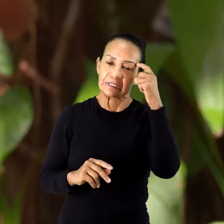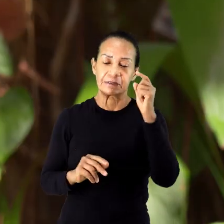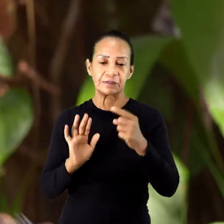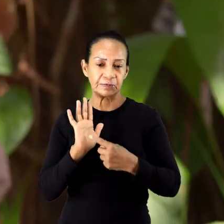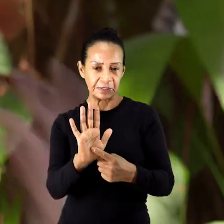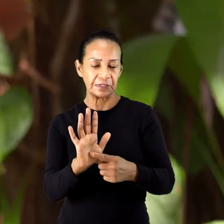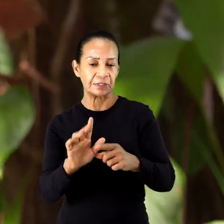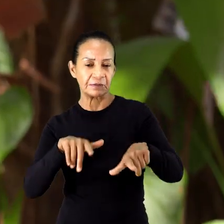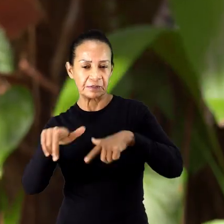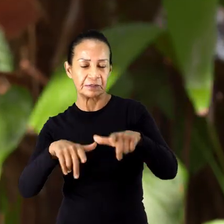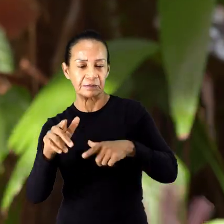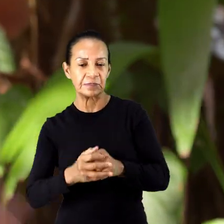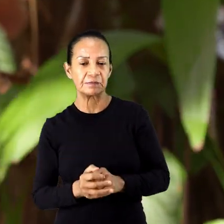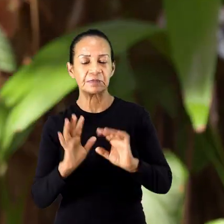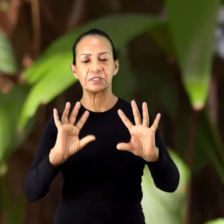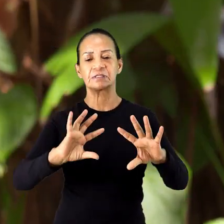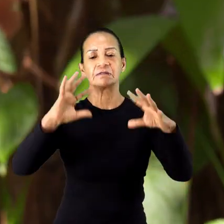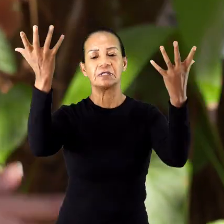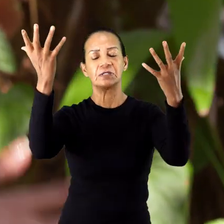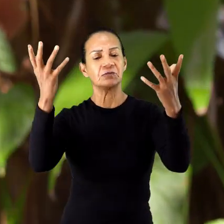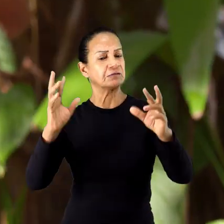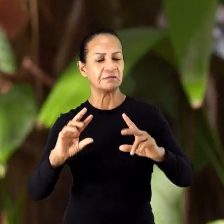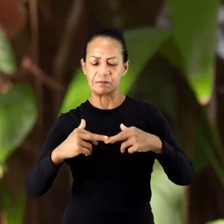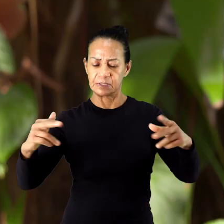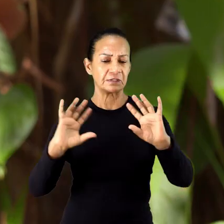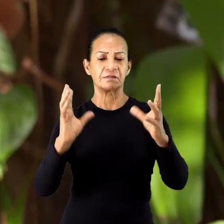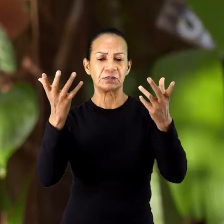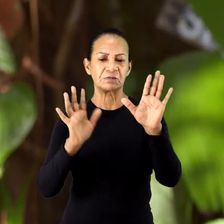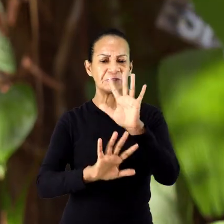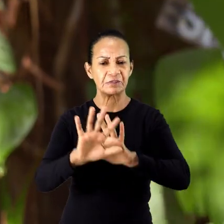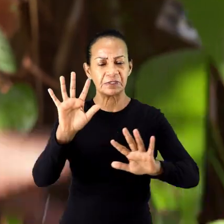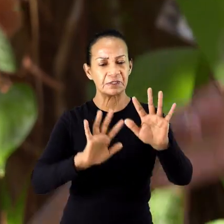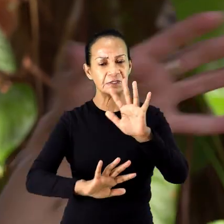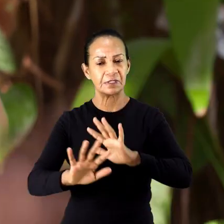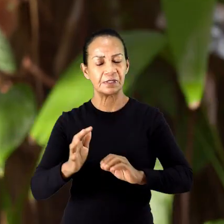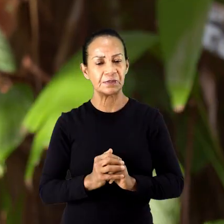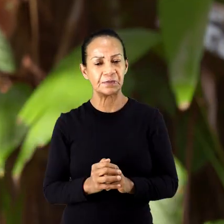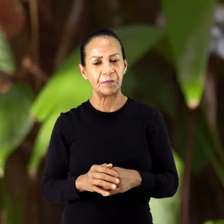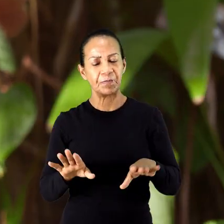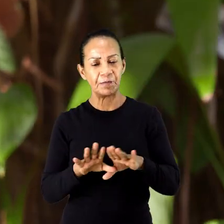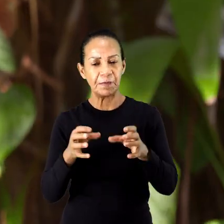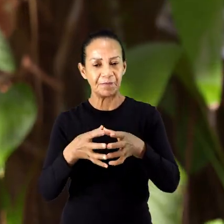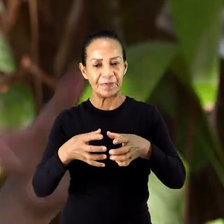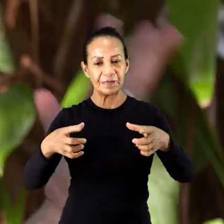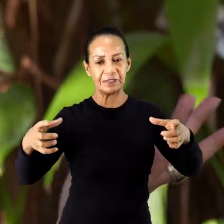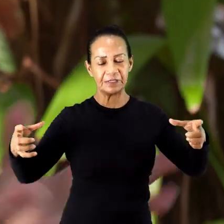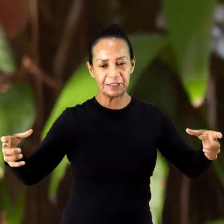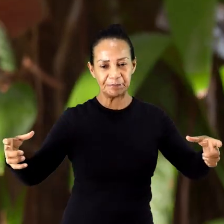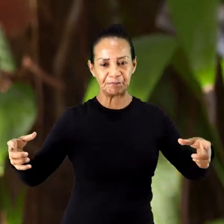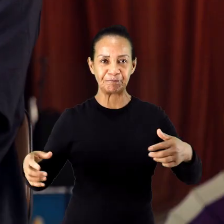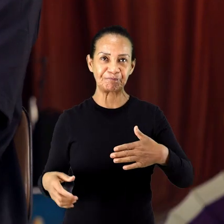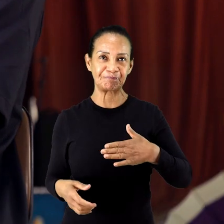né? Promover mais eventos, mais vivências de agroecologia, de cuidado, né? Acho que